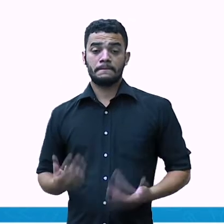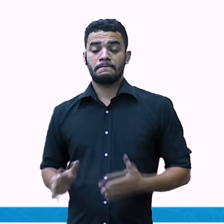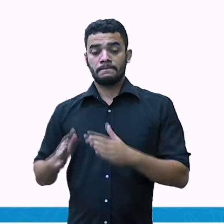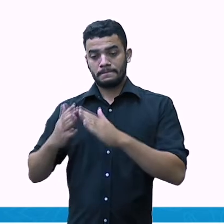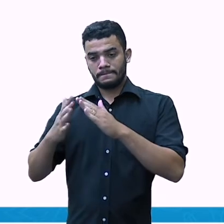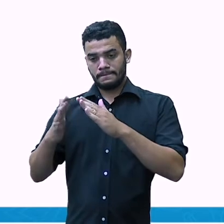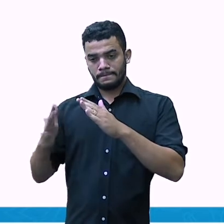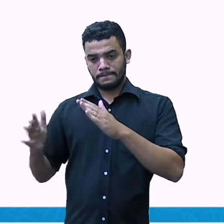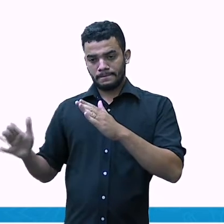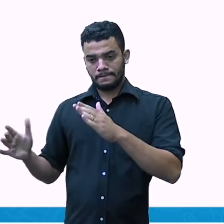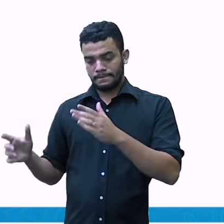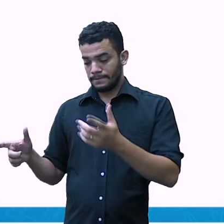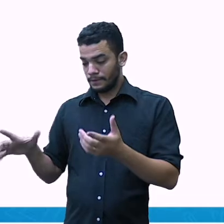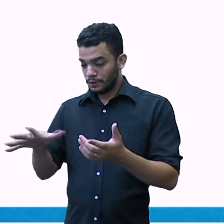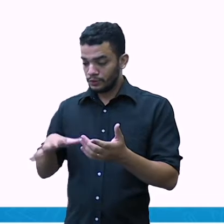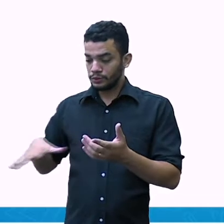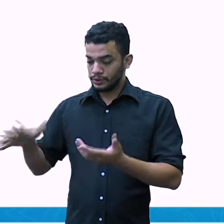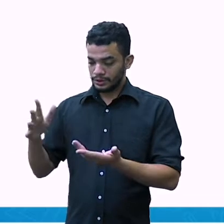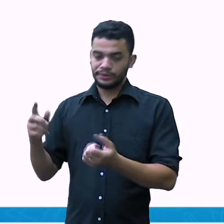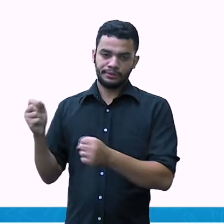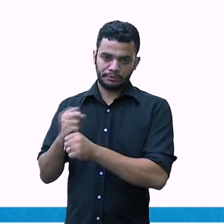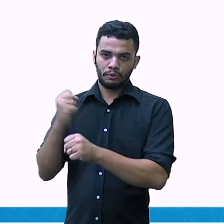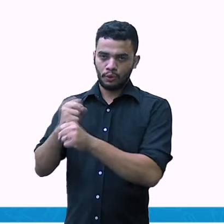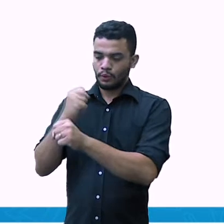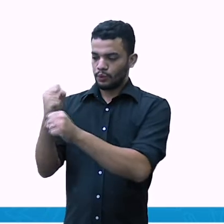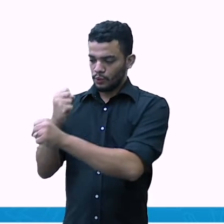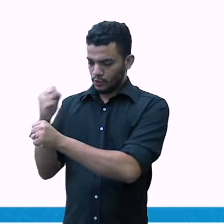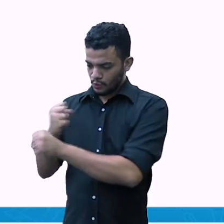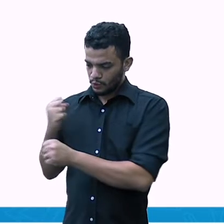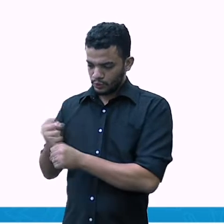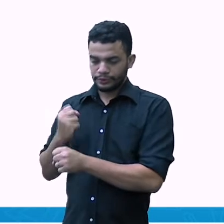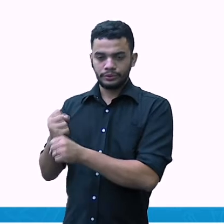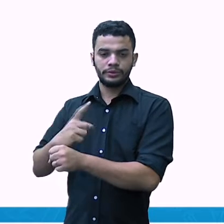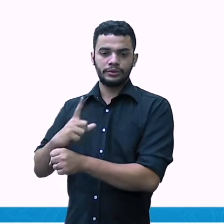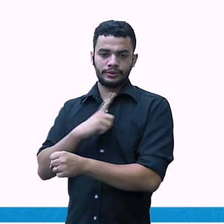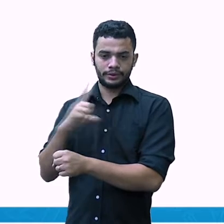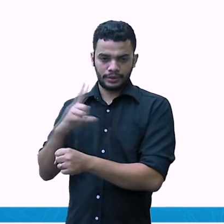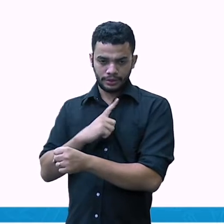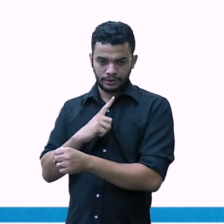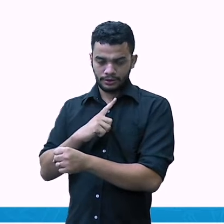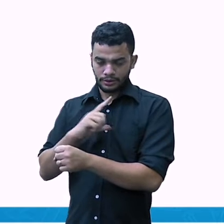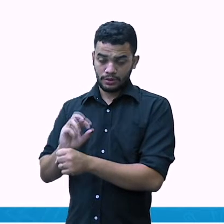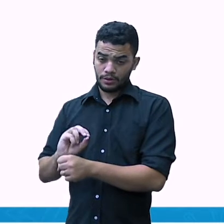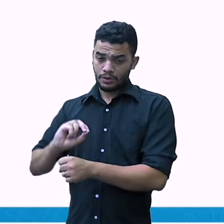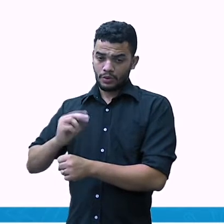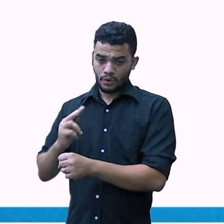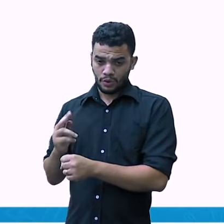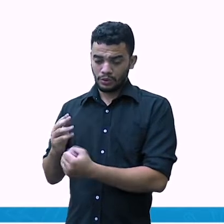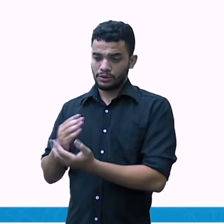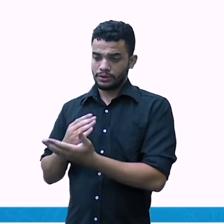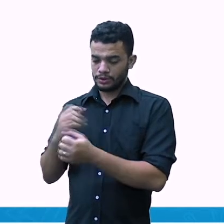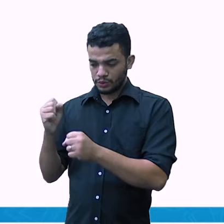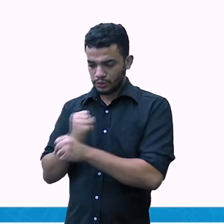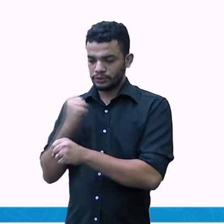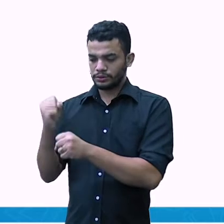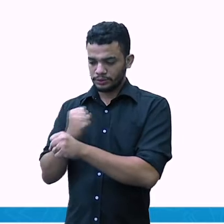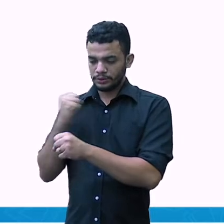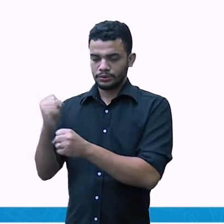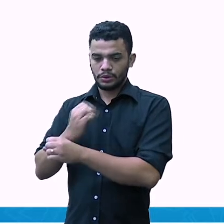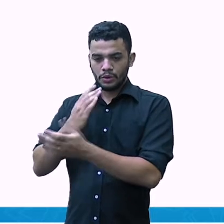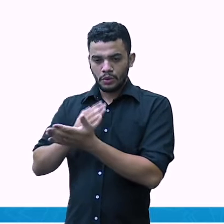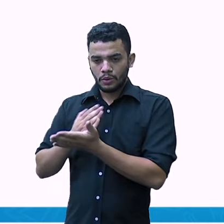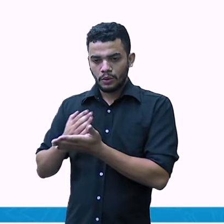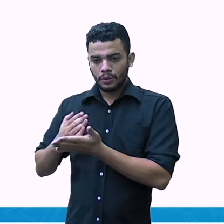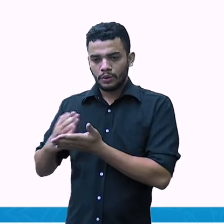são áreas urbanizadas ou em processo de urbanização, que abrigaram a população de